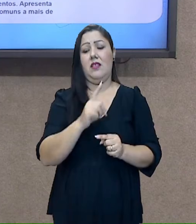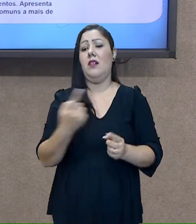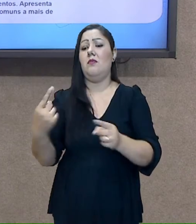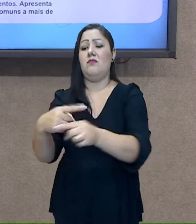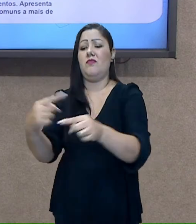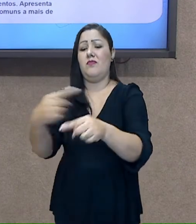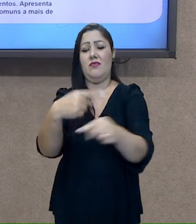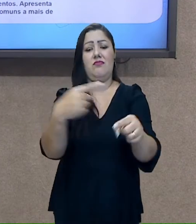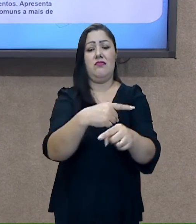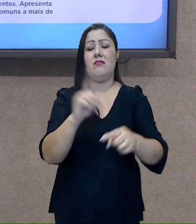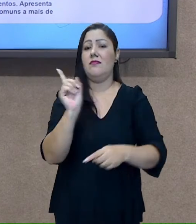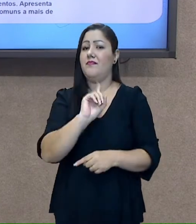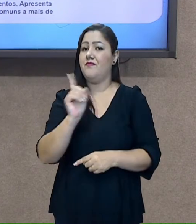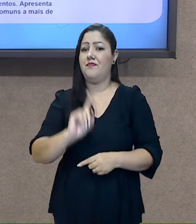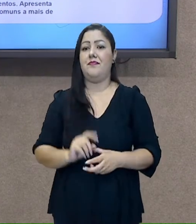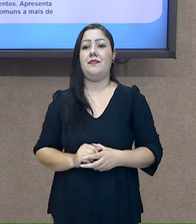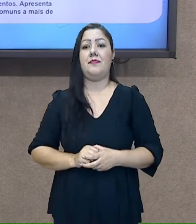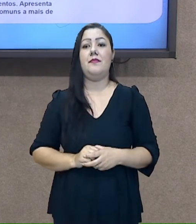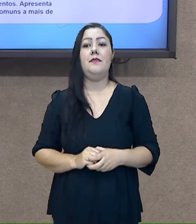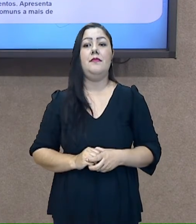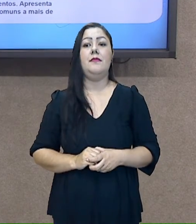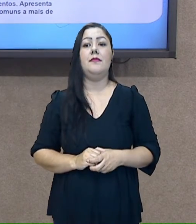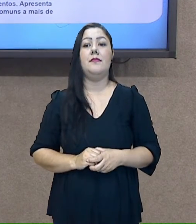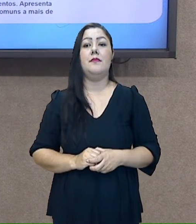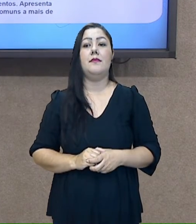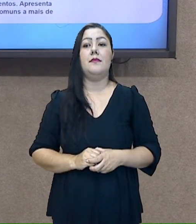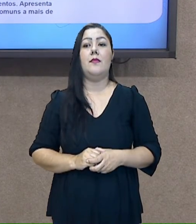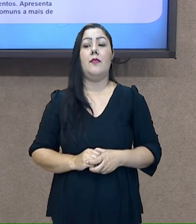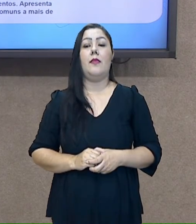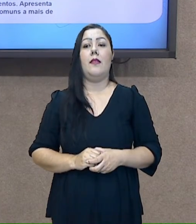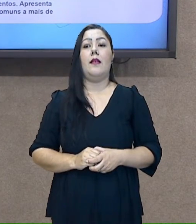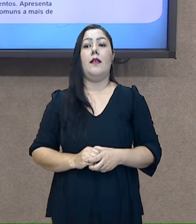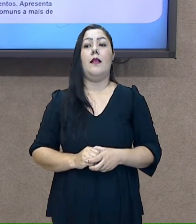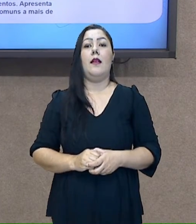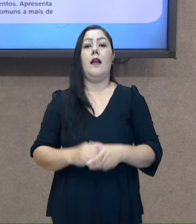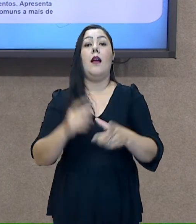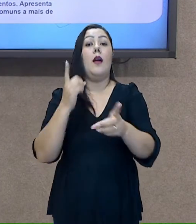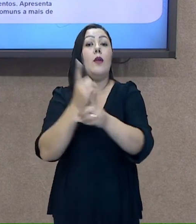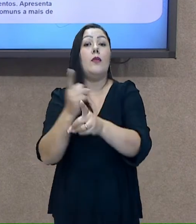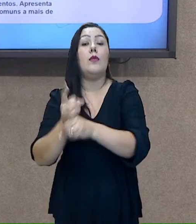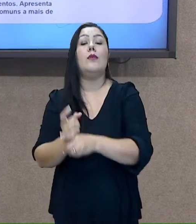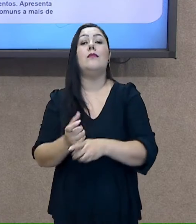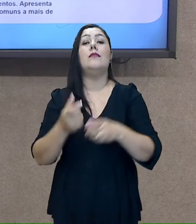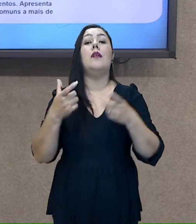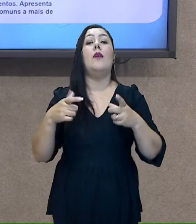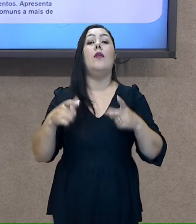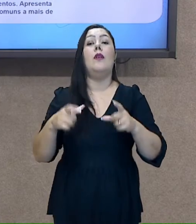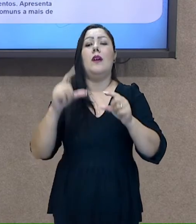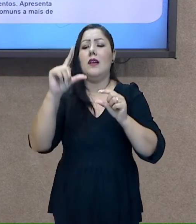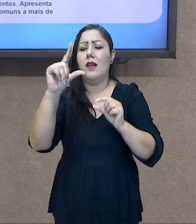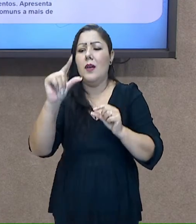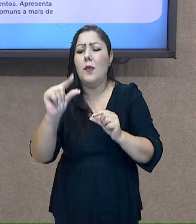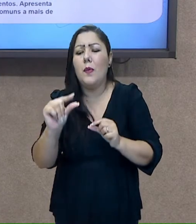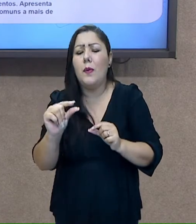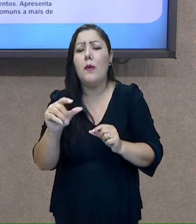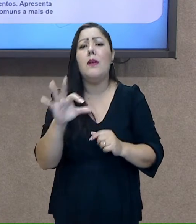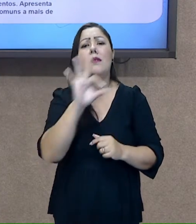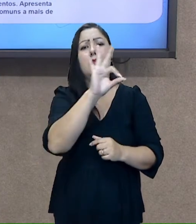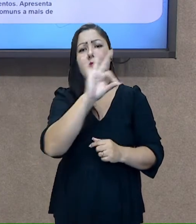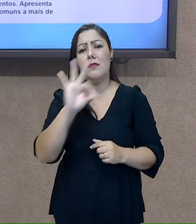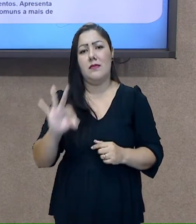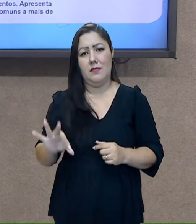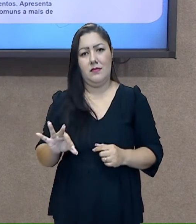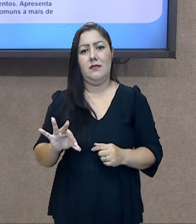outros elementos químicos. Eles são encontrados em pequenos percentuais. Então, eles